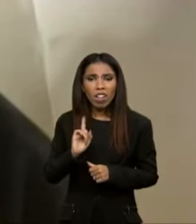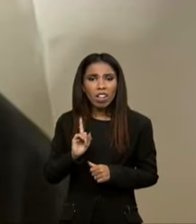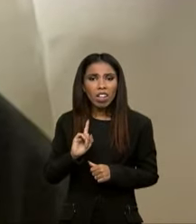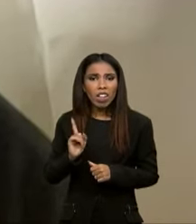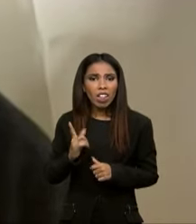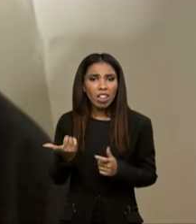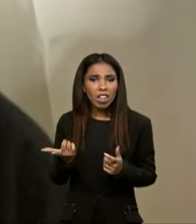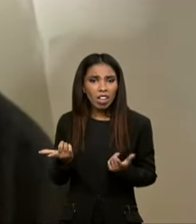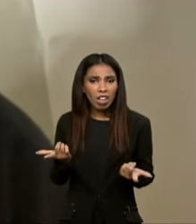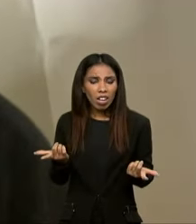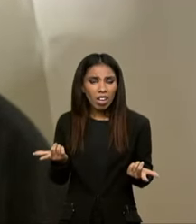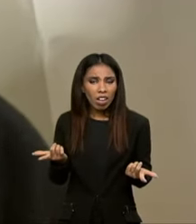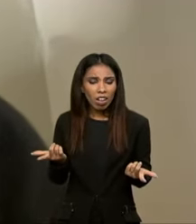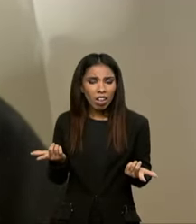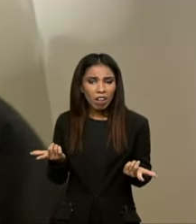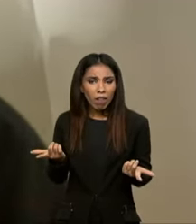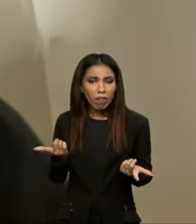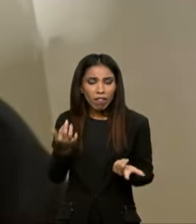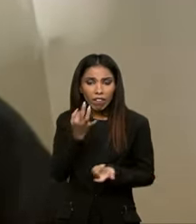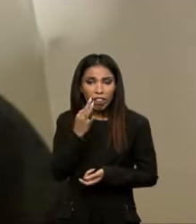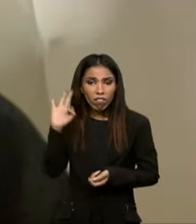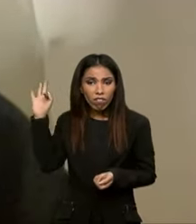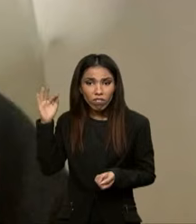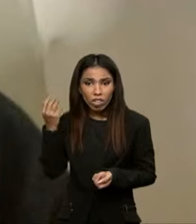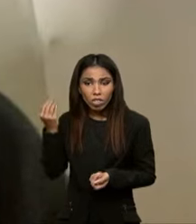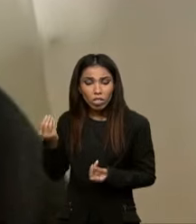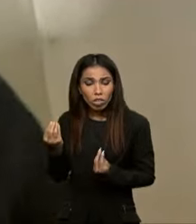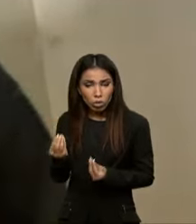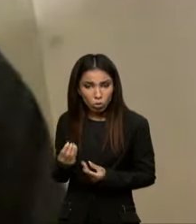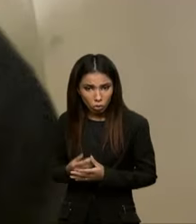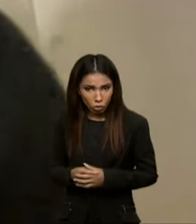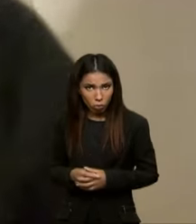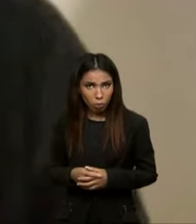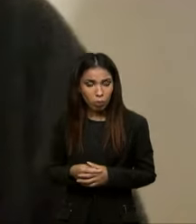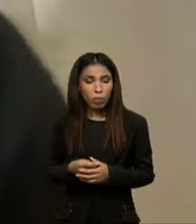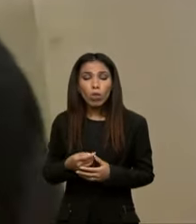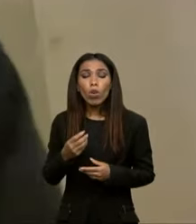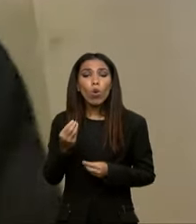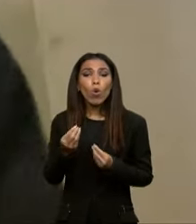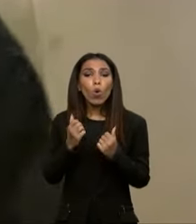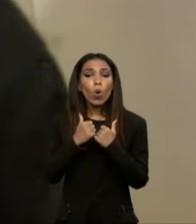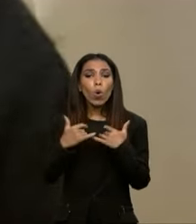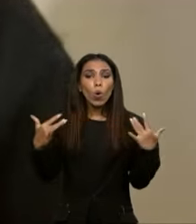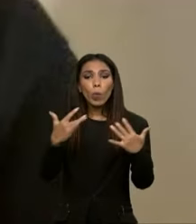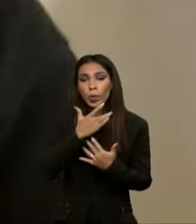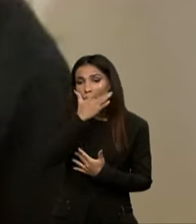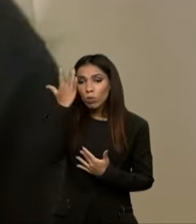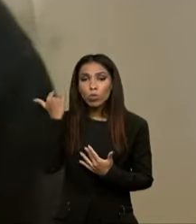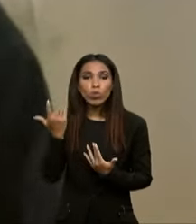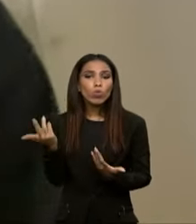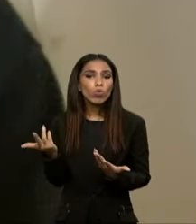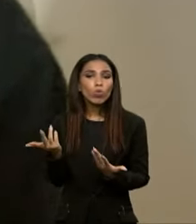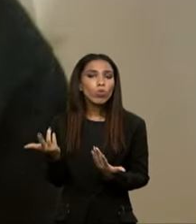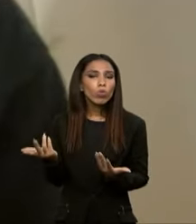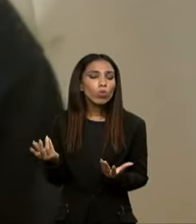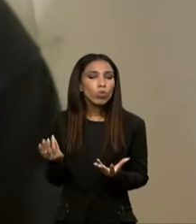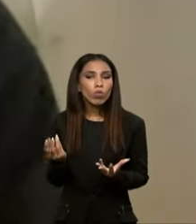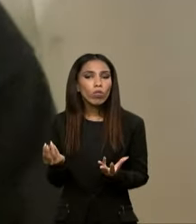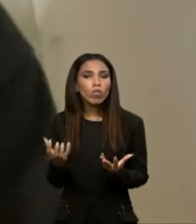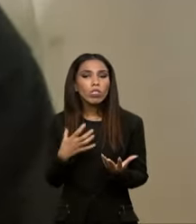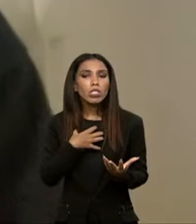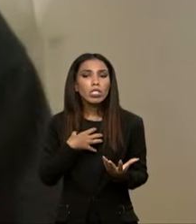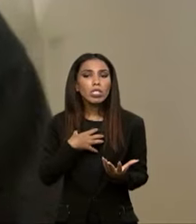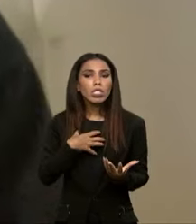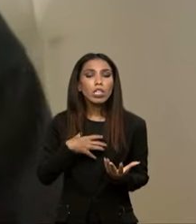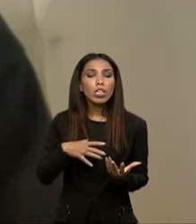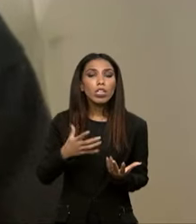Uau! Incrível. E o público está reagindo de que maneira, hein, Armando? Como é que ele está reagindo? Me fala, Baba. Olha, a gente, ano